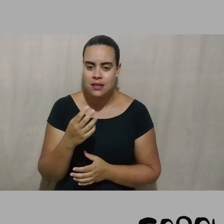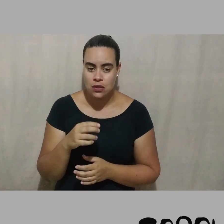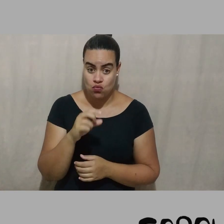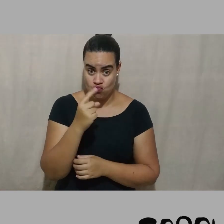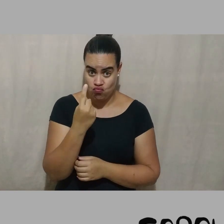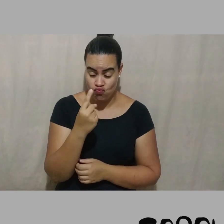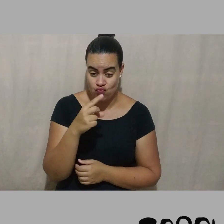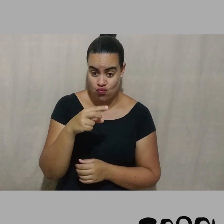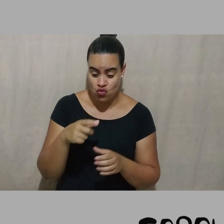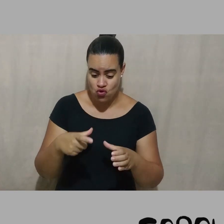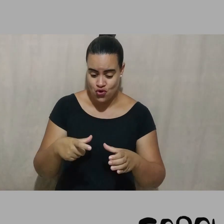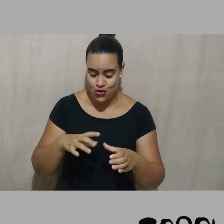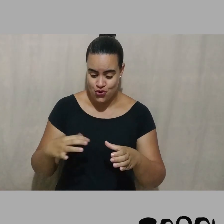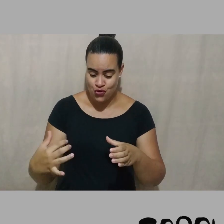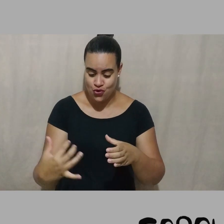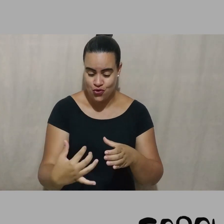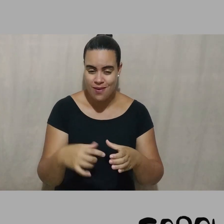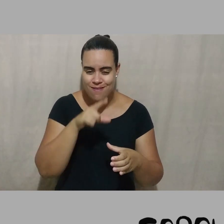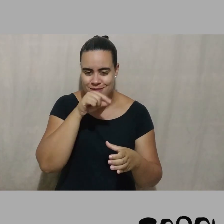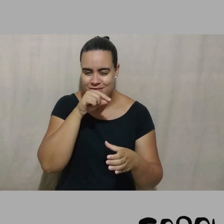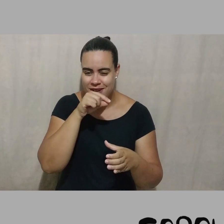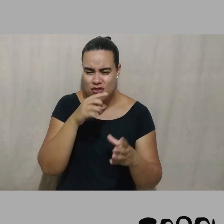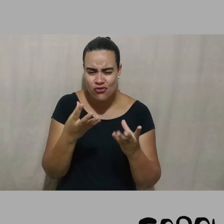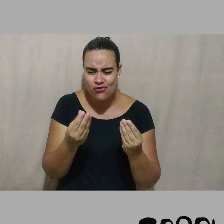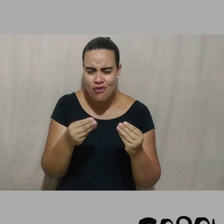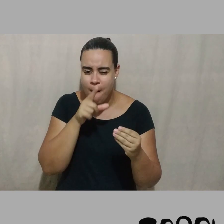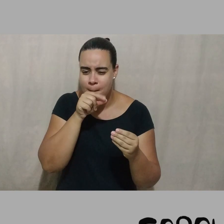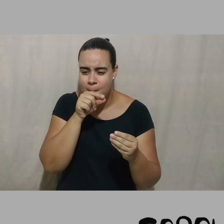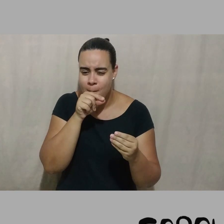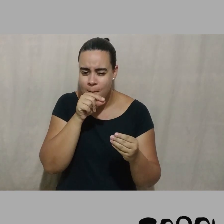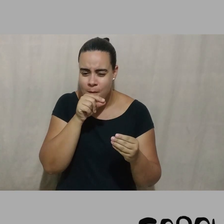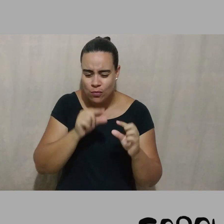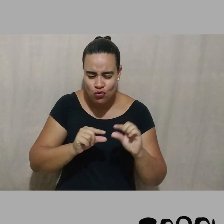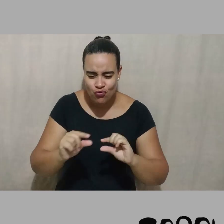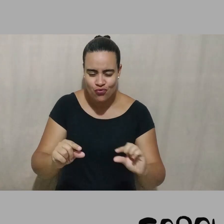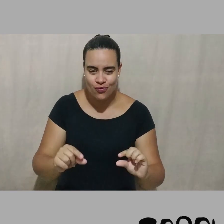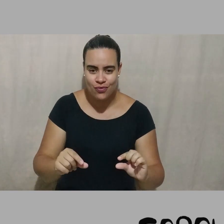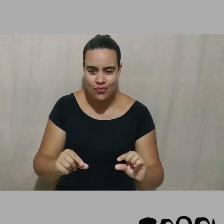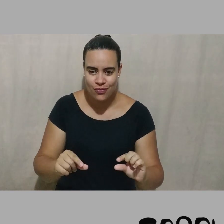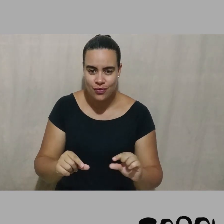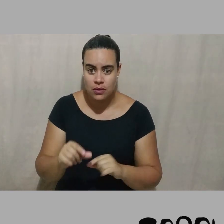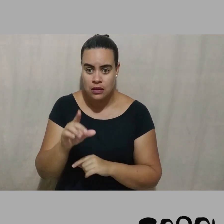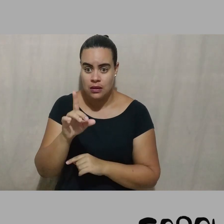de mafagafos cheio de mafagafinhos, o Leandro e o Leopardo.